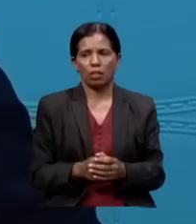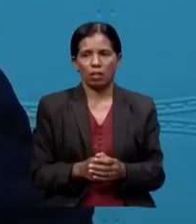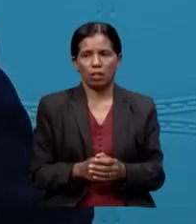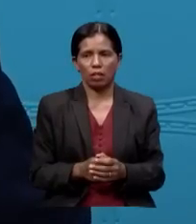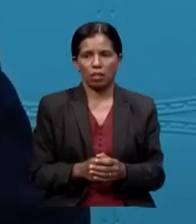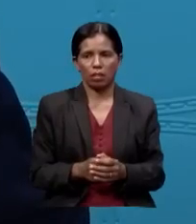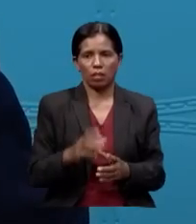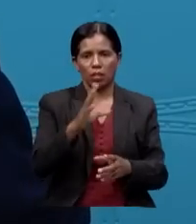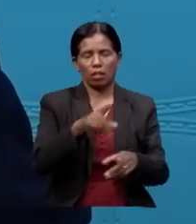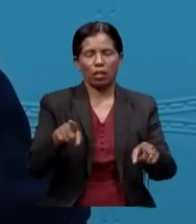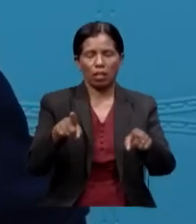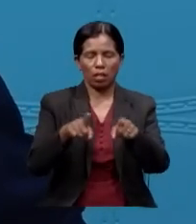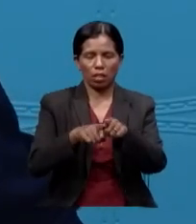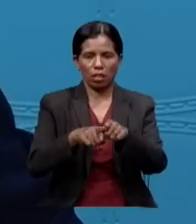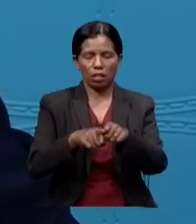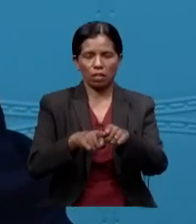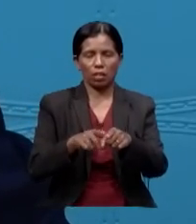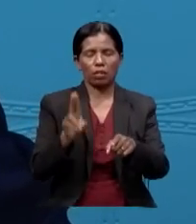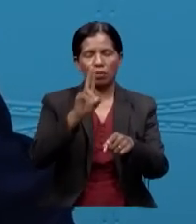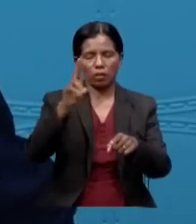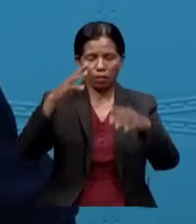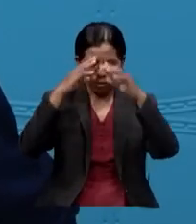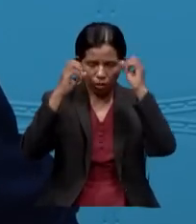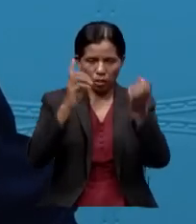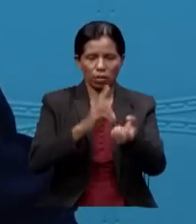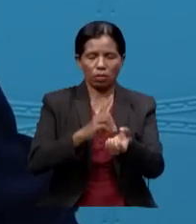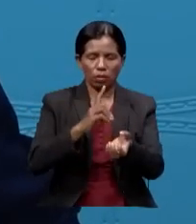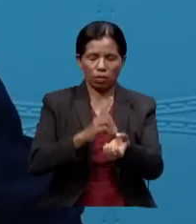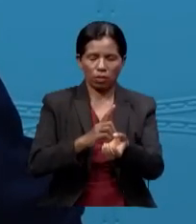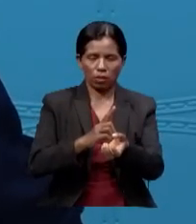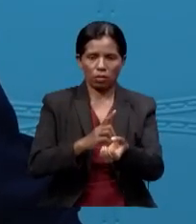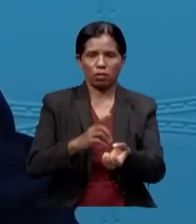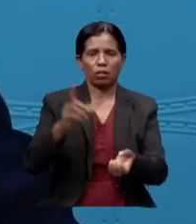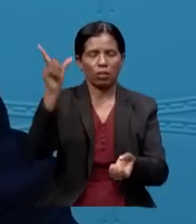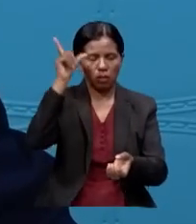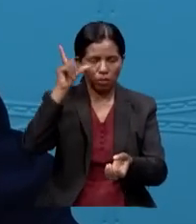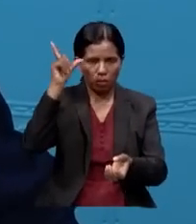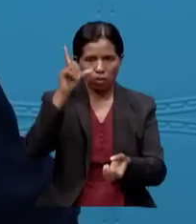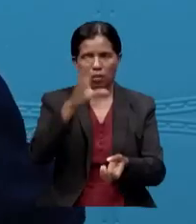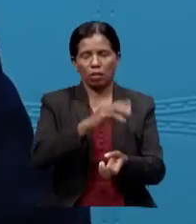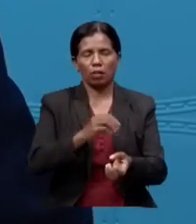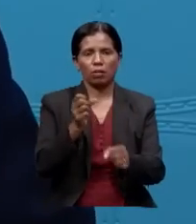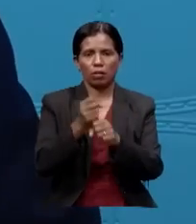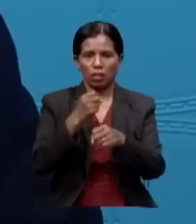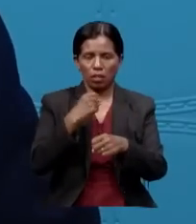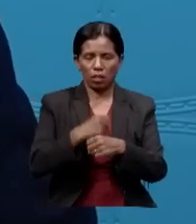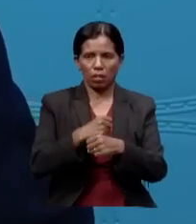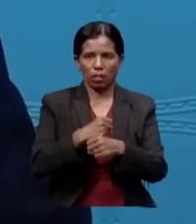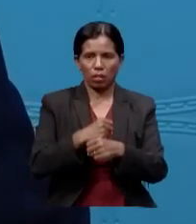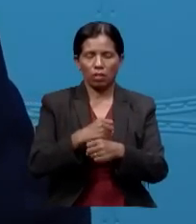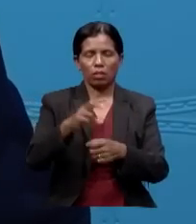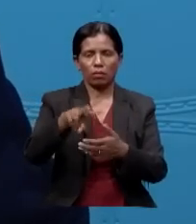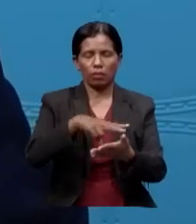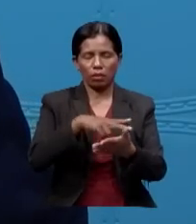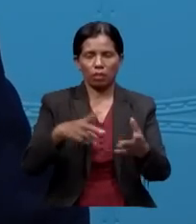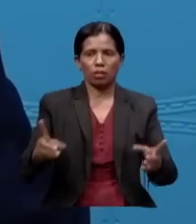volante presidente da República, cessante, doutor Francisco Guterres Luolo, Rodihalo, violação